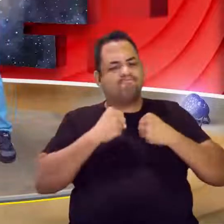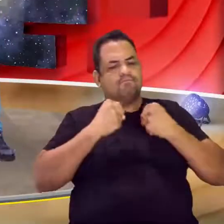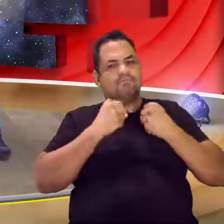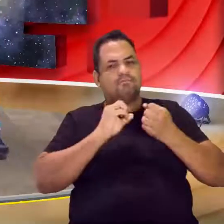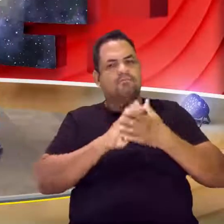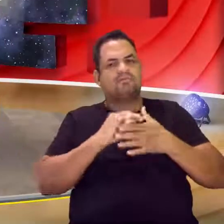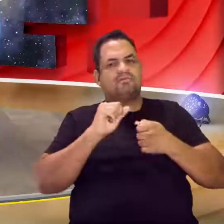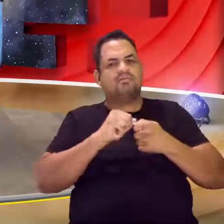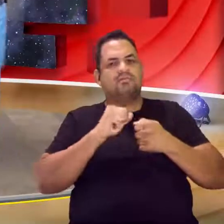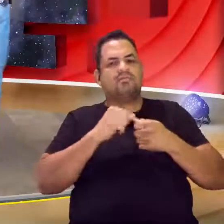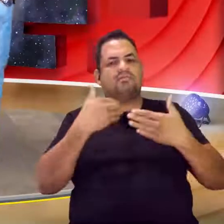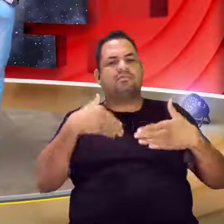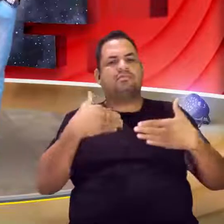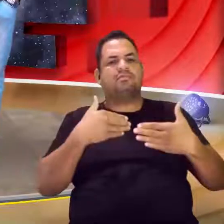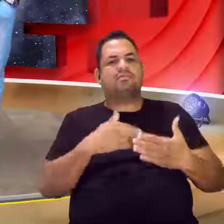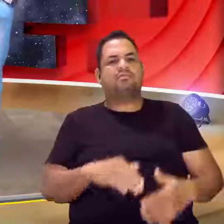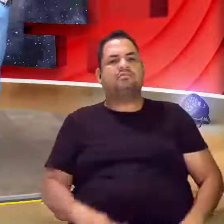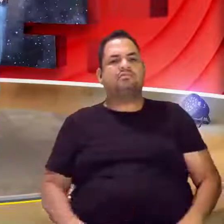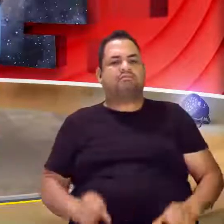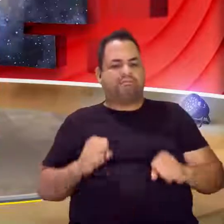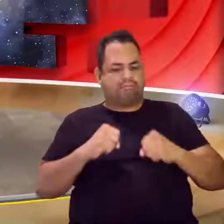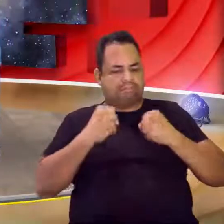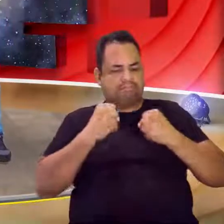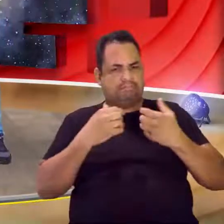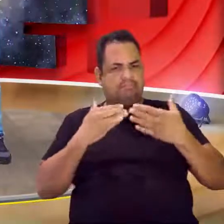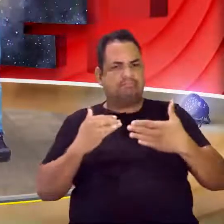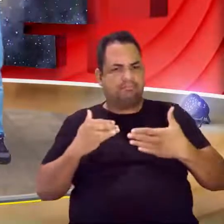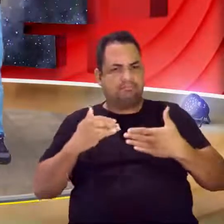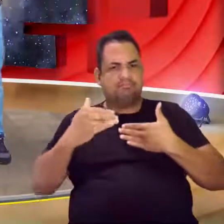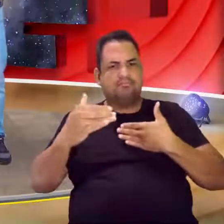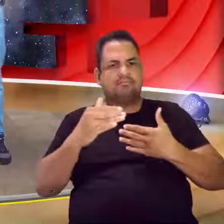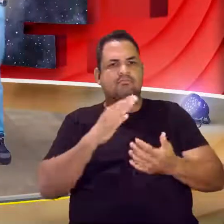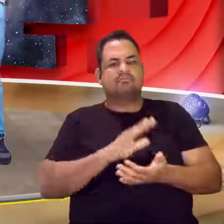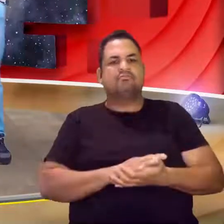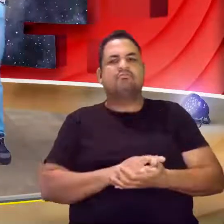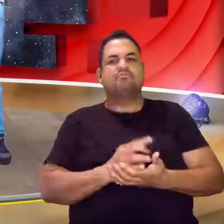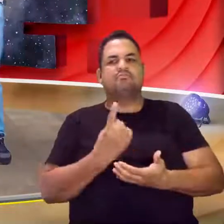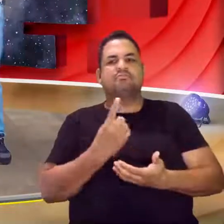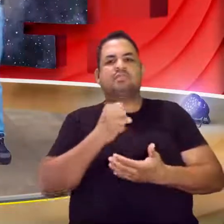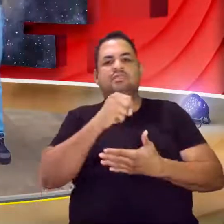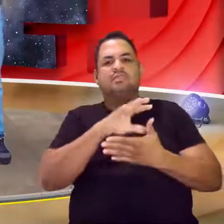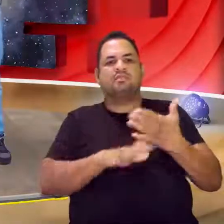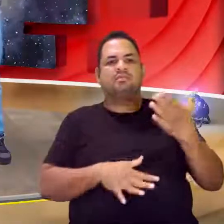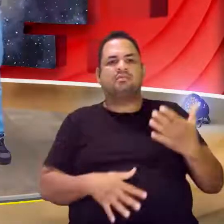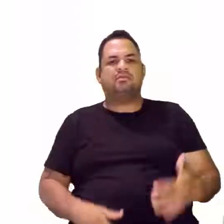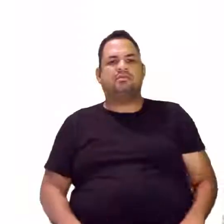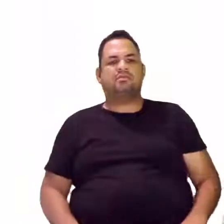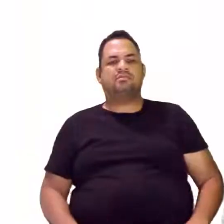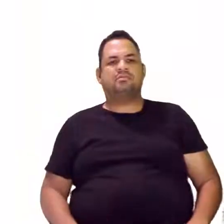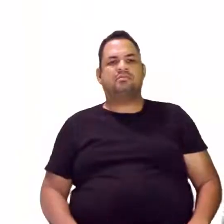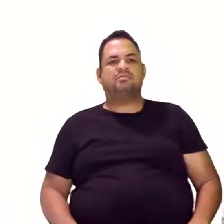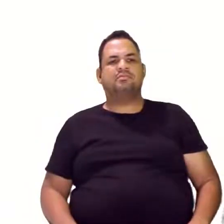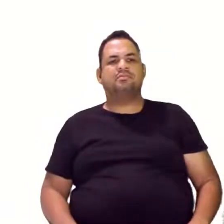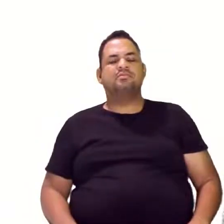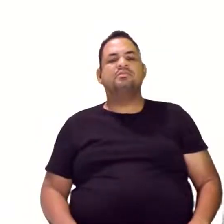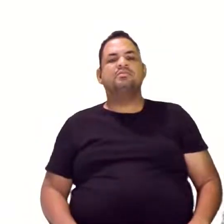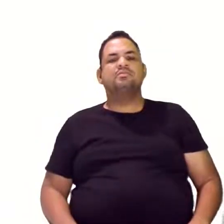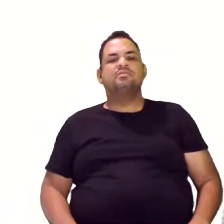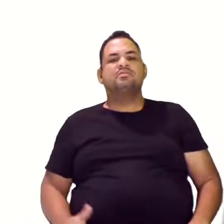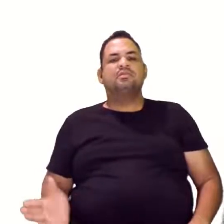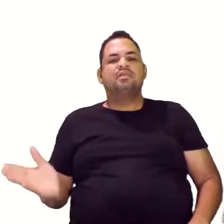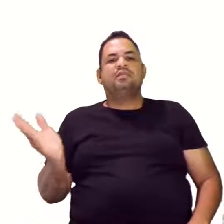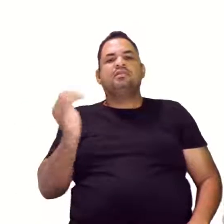para fazer a prova. Verdade. E resistindo mais um pouquinho, vamos a mais uma? Olha lá então, mais uma questão do Enem, vem com